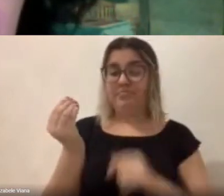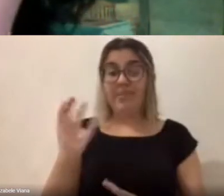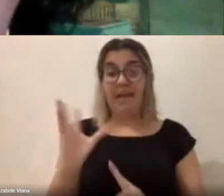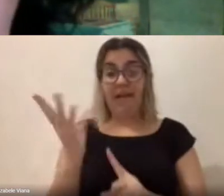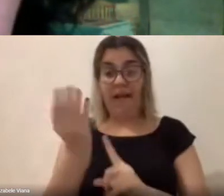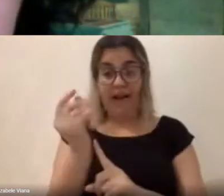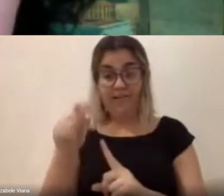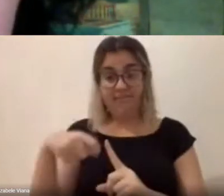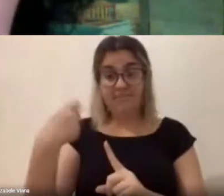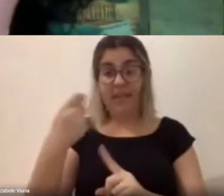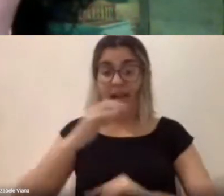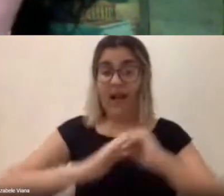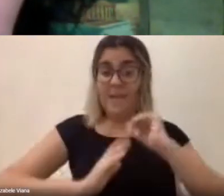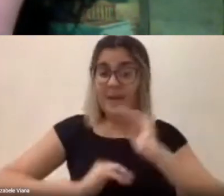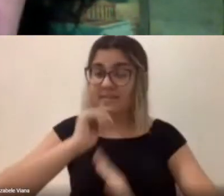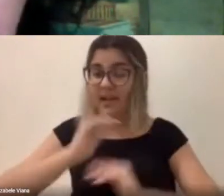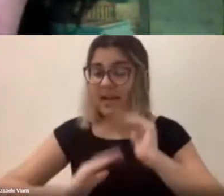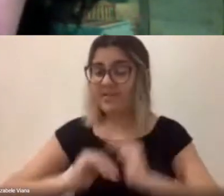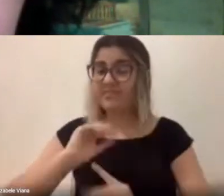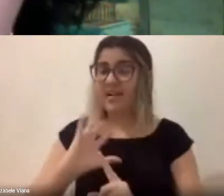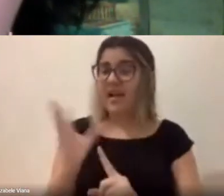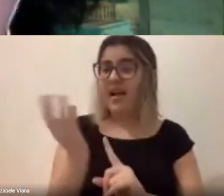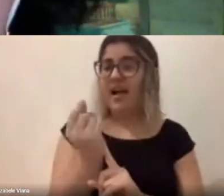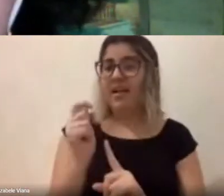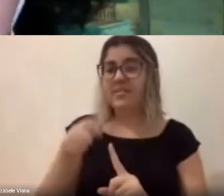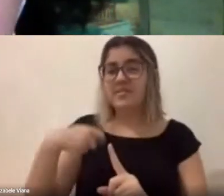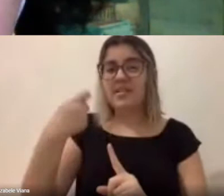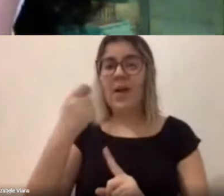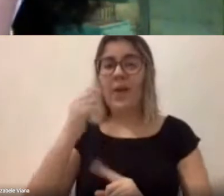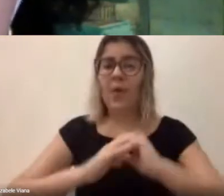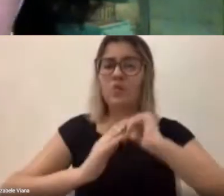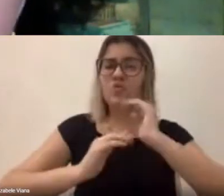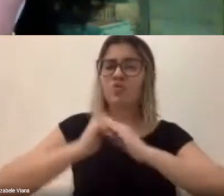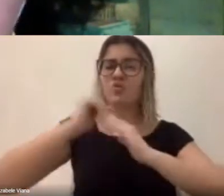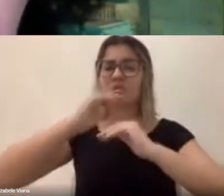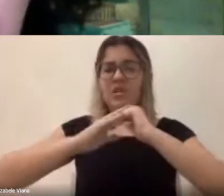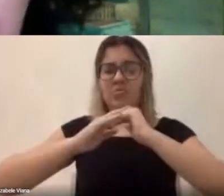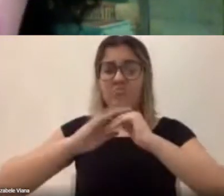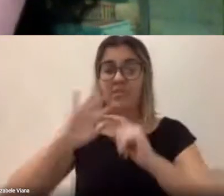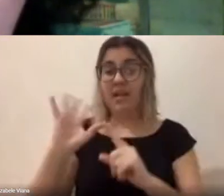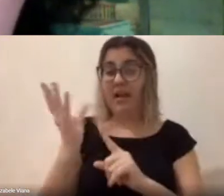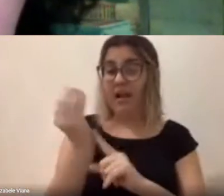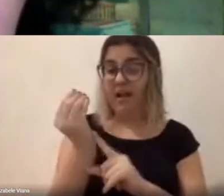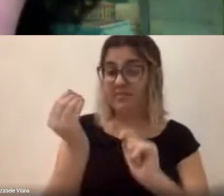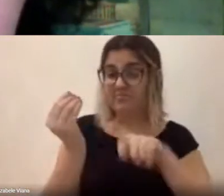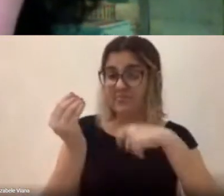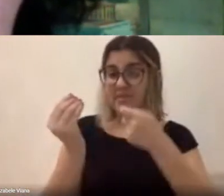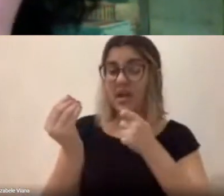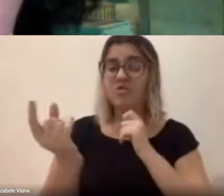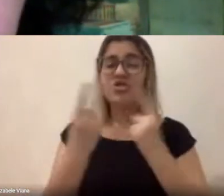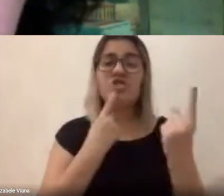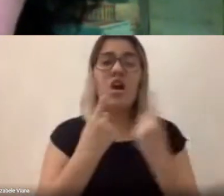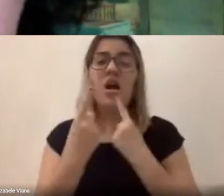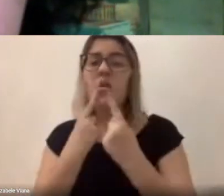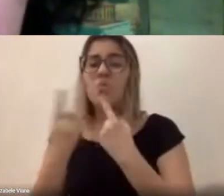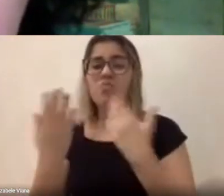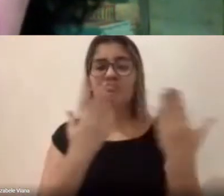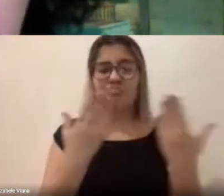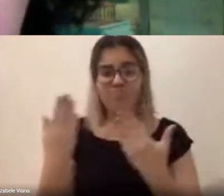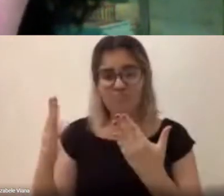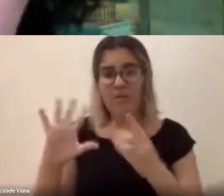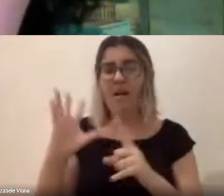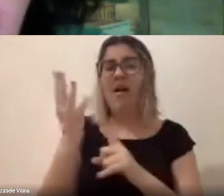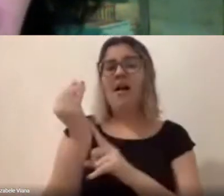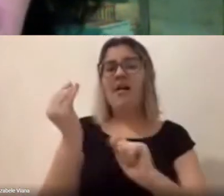habilidade. Arte é construção. Arte é diálogo. Arte é